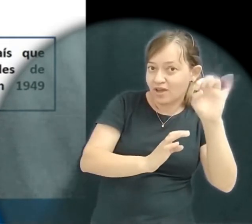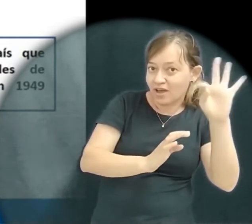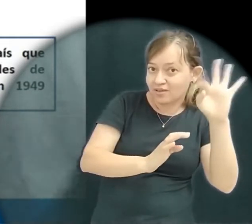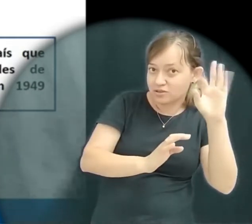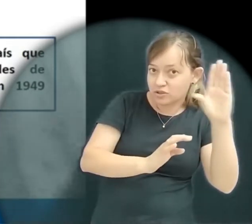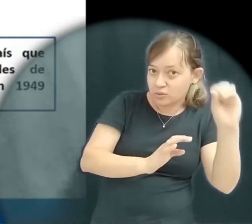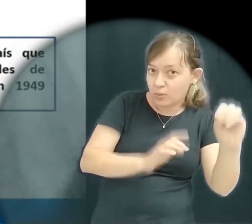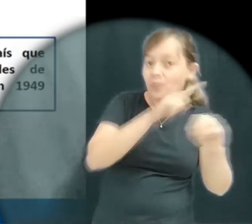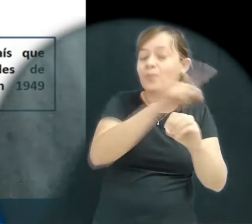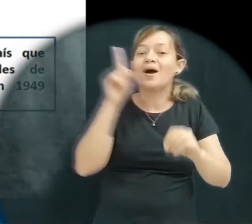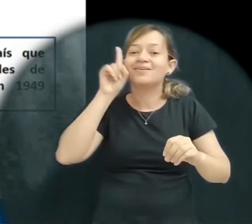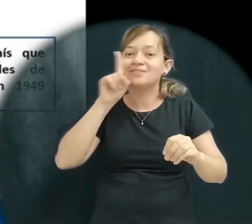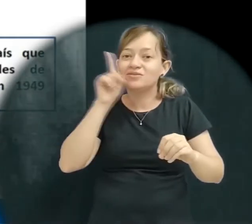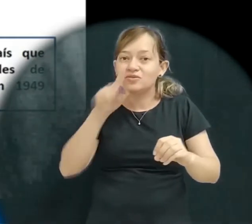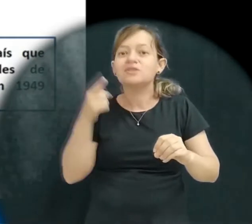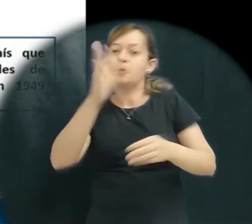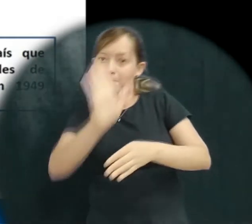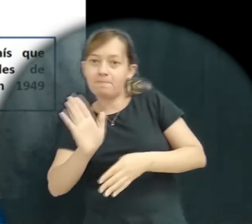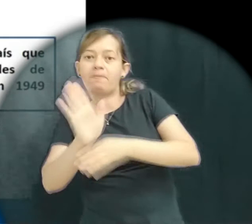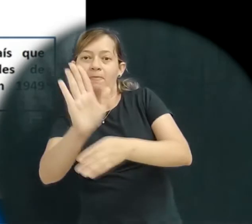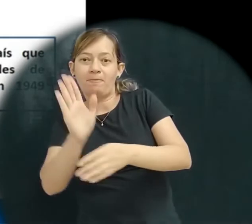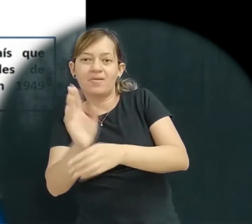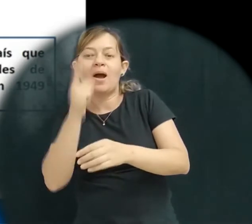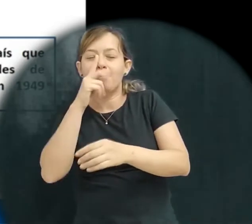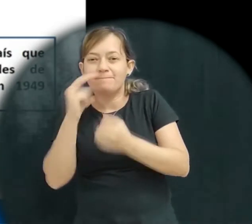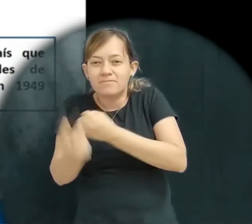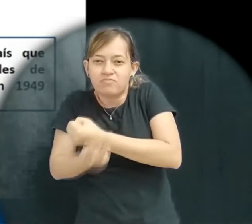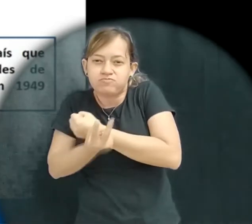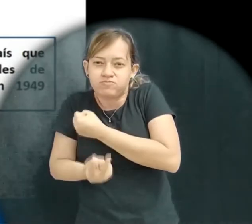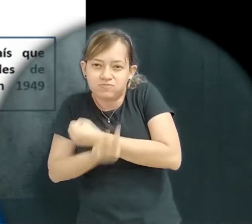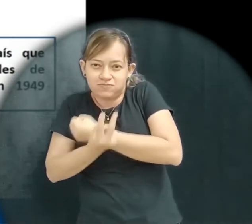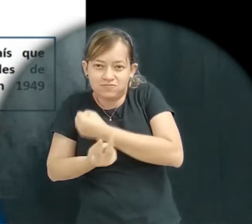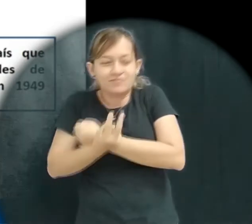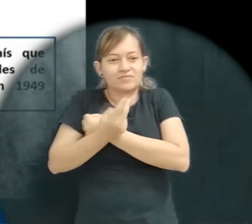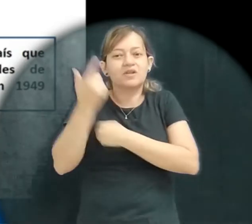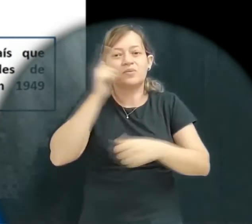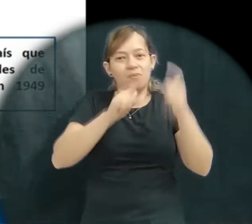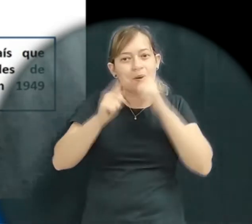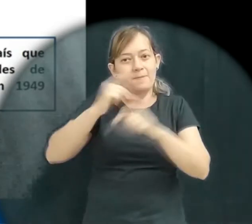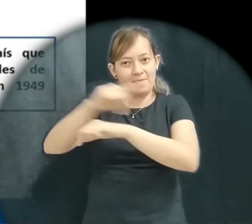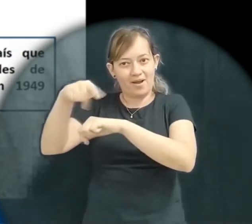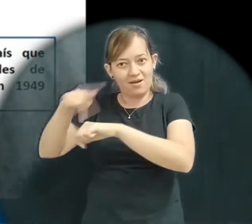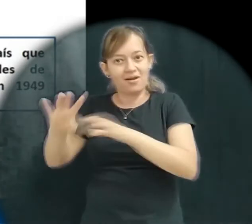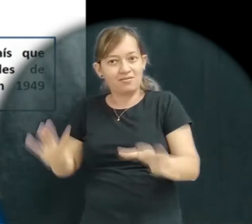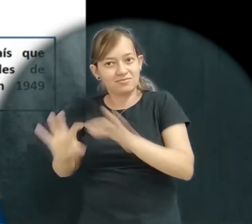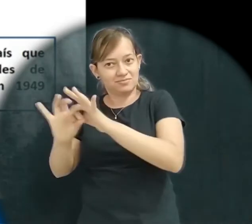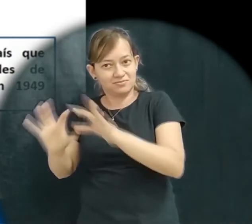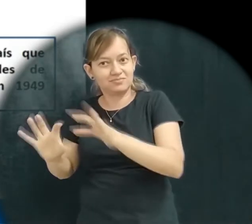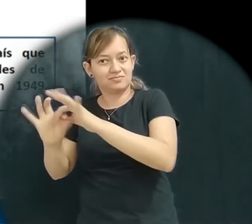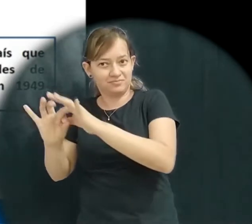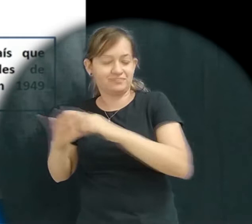os Estados Unidos dava apoio. A Grécia foi o primeiro país a receber quantidade de armas e suprimentos